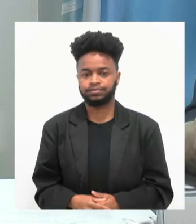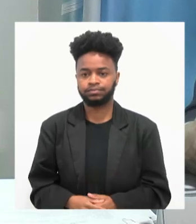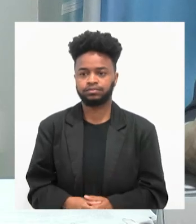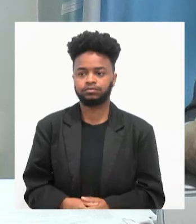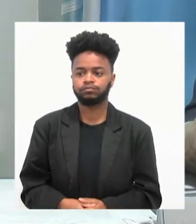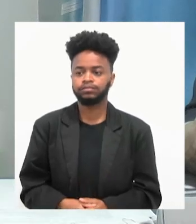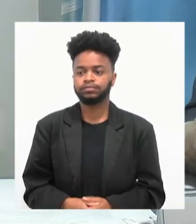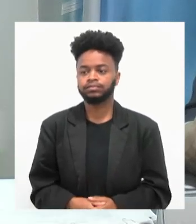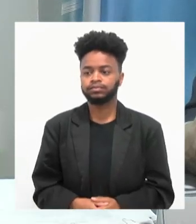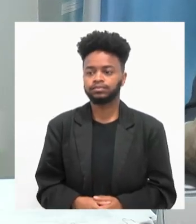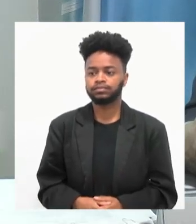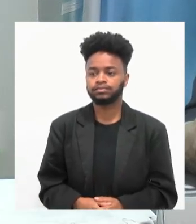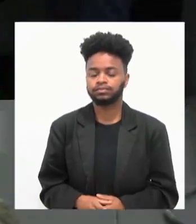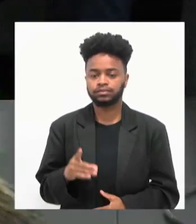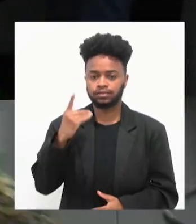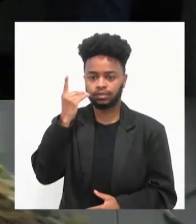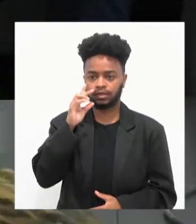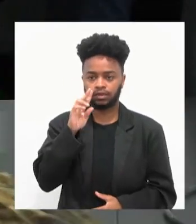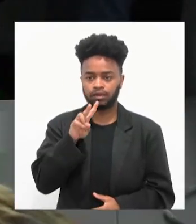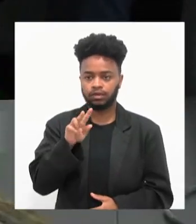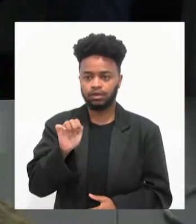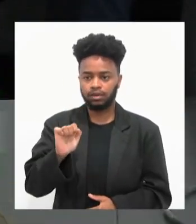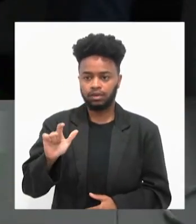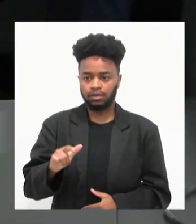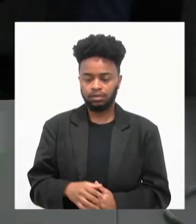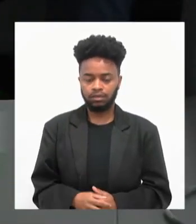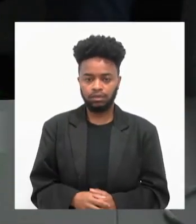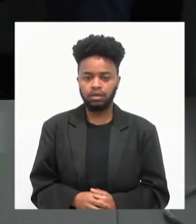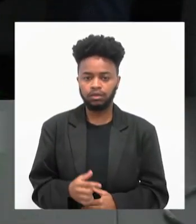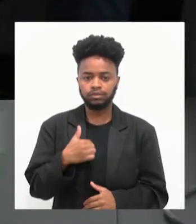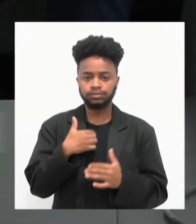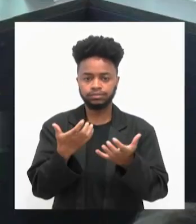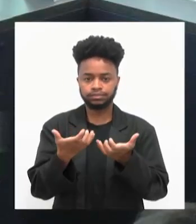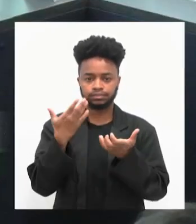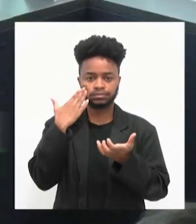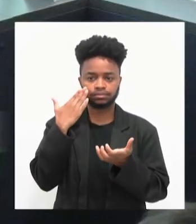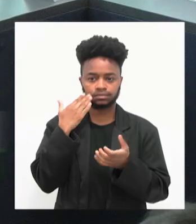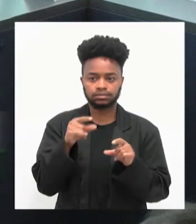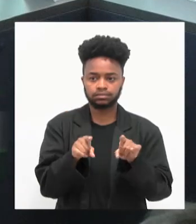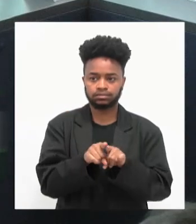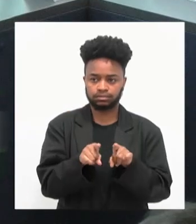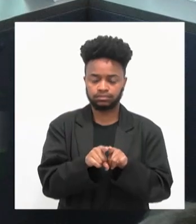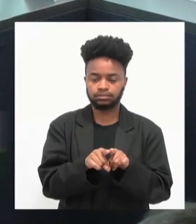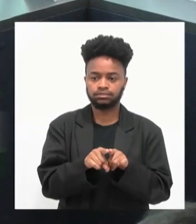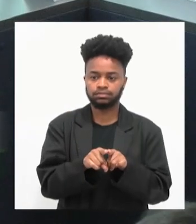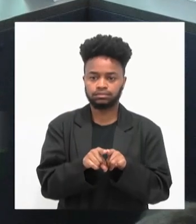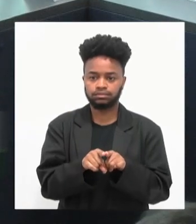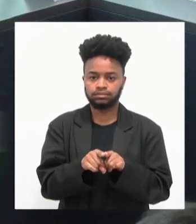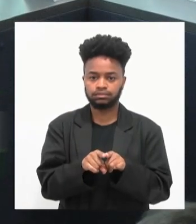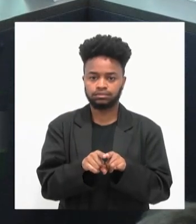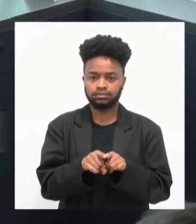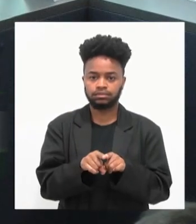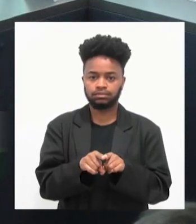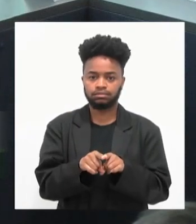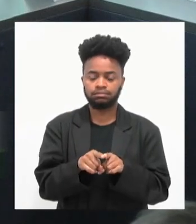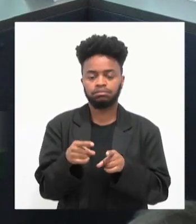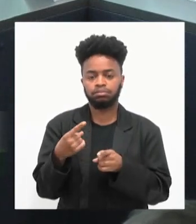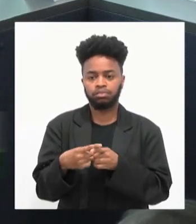Presidente. Deputado Valdo César, para garantir a palavra. Eu gostaria de saber também, até para o coronel Luciano